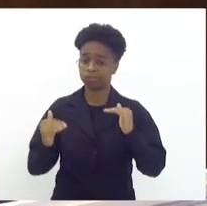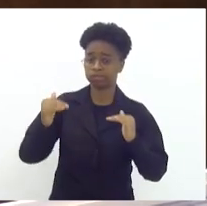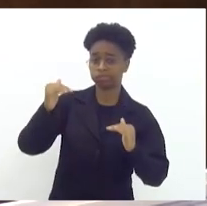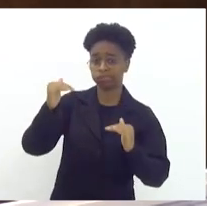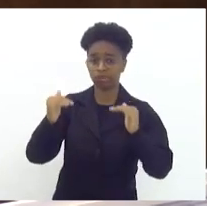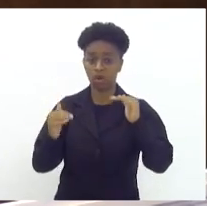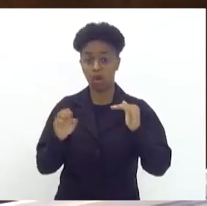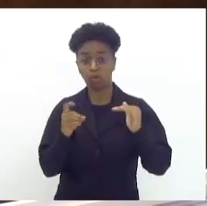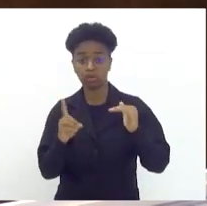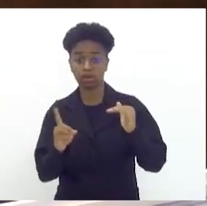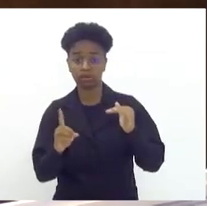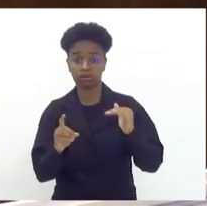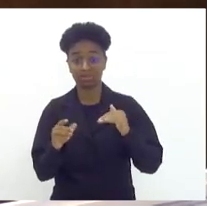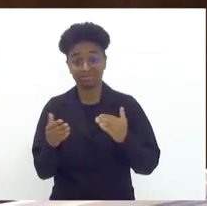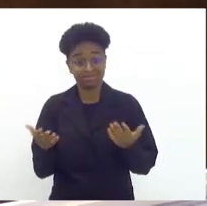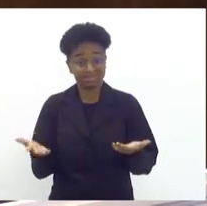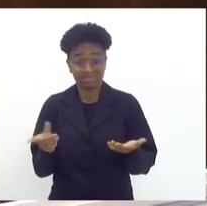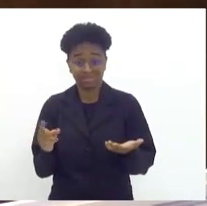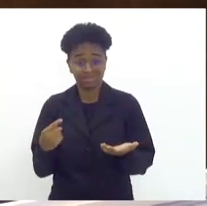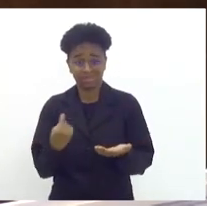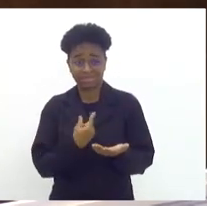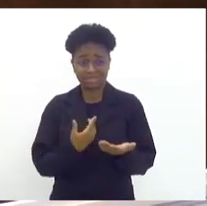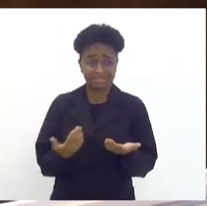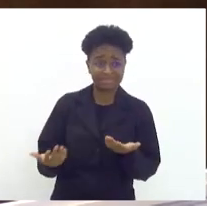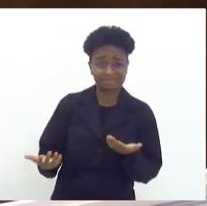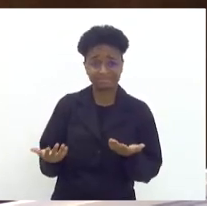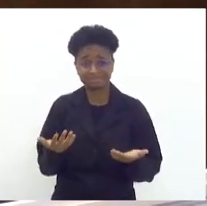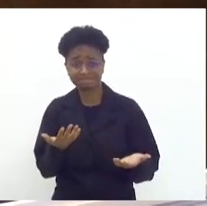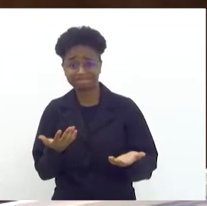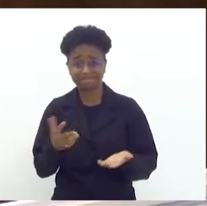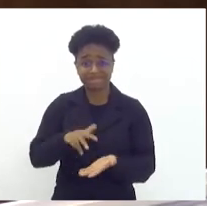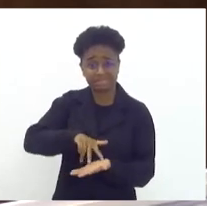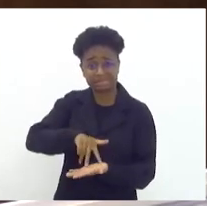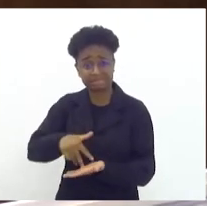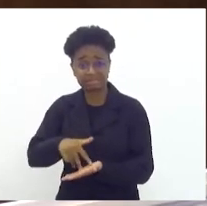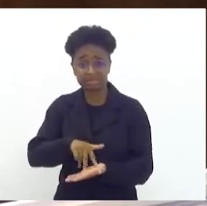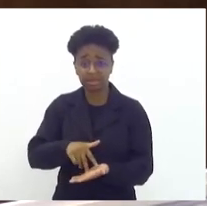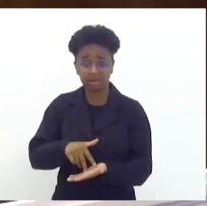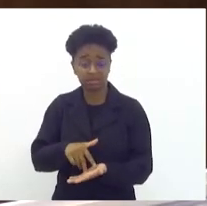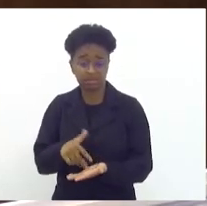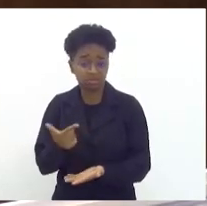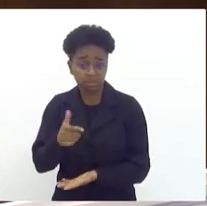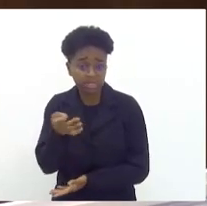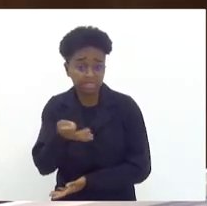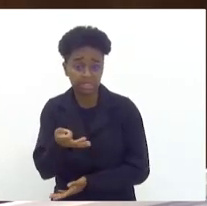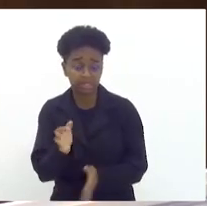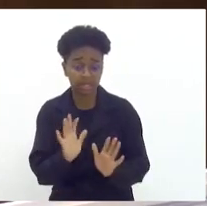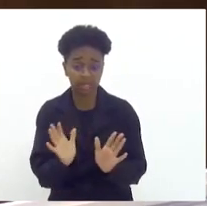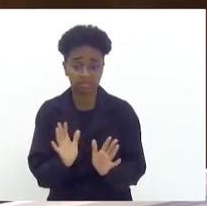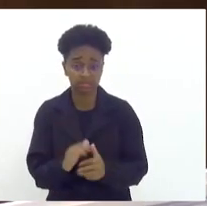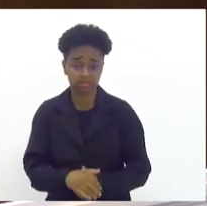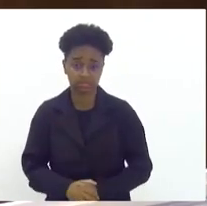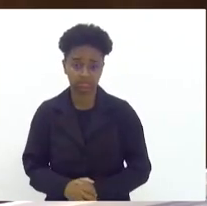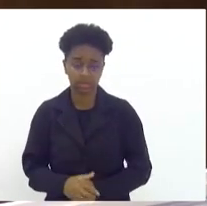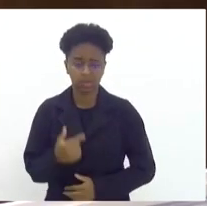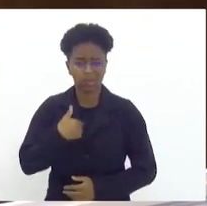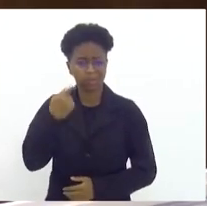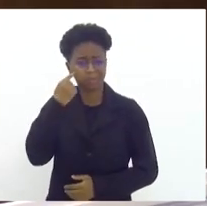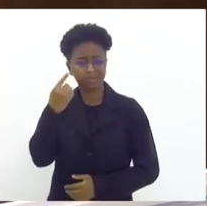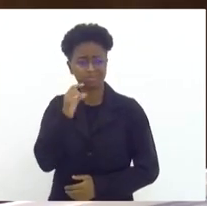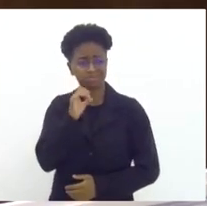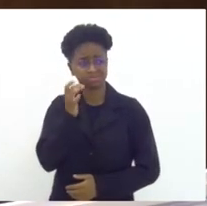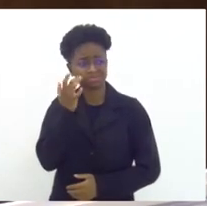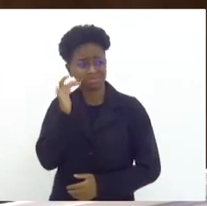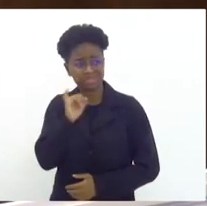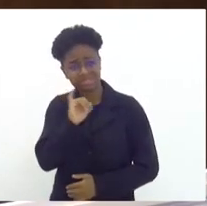então a gente fica sabe num grau de incerteza Tava aqui pensando André não sei se você faria o mesmo